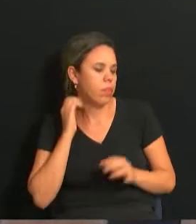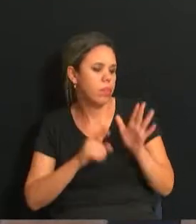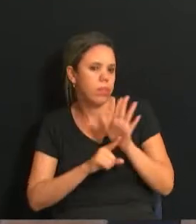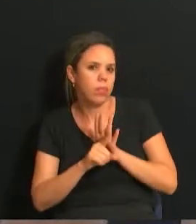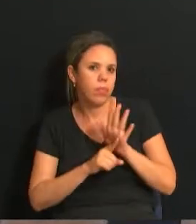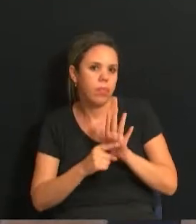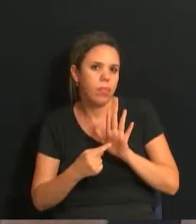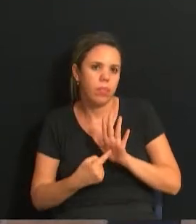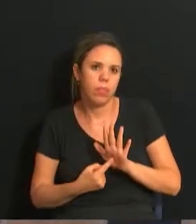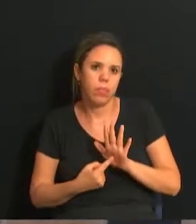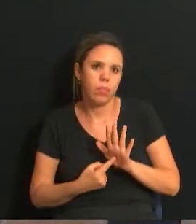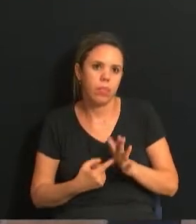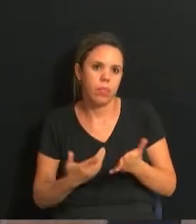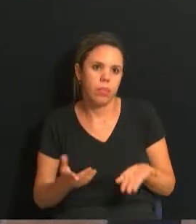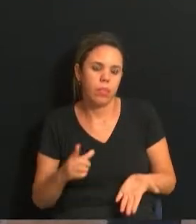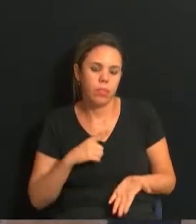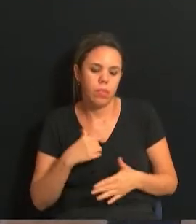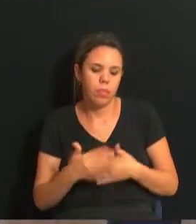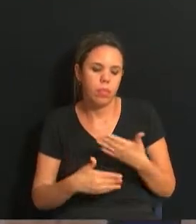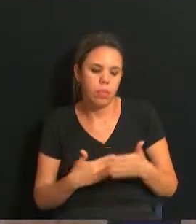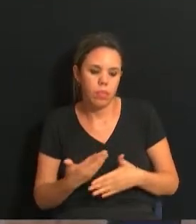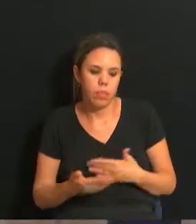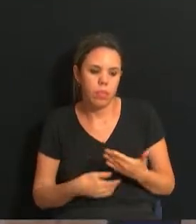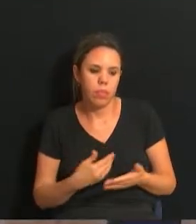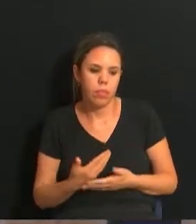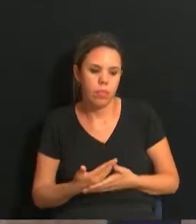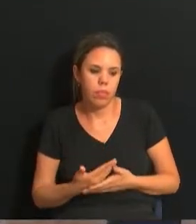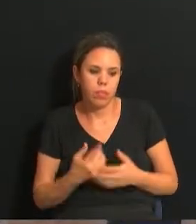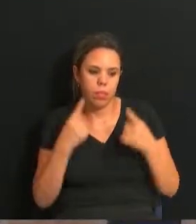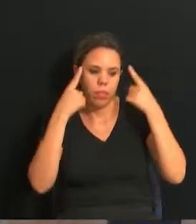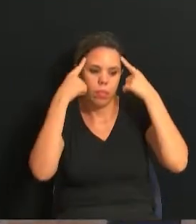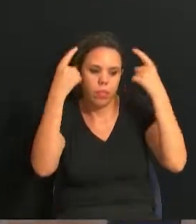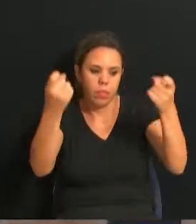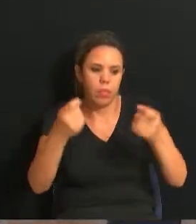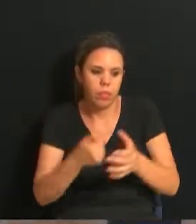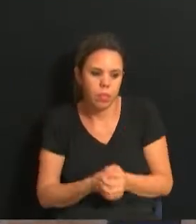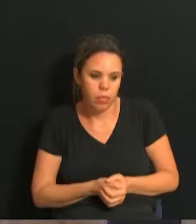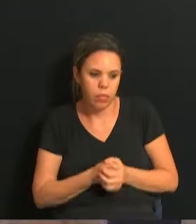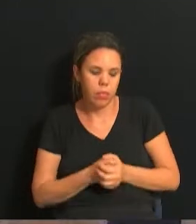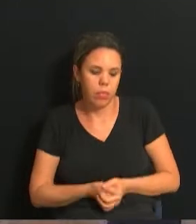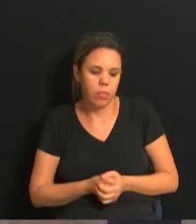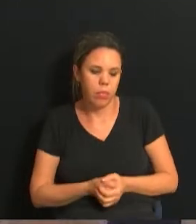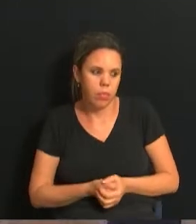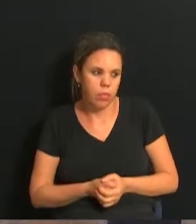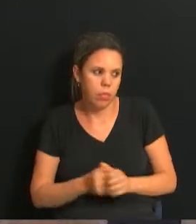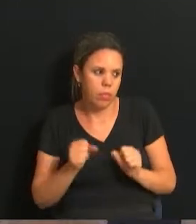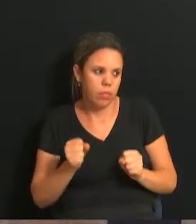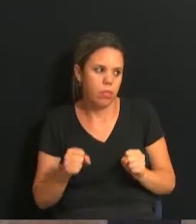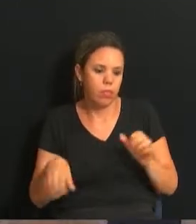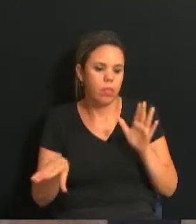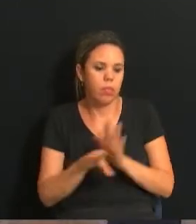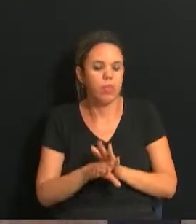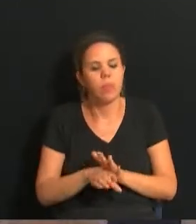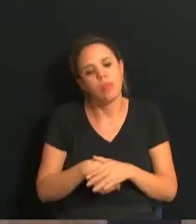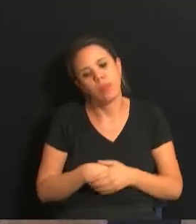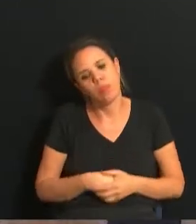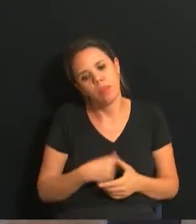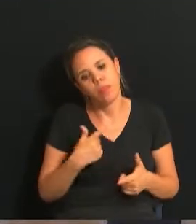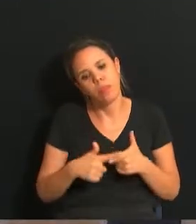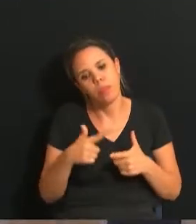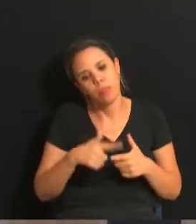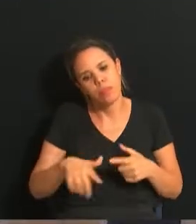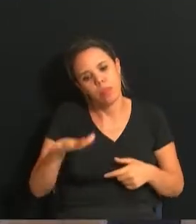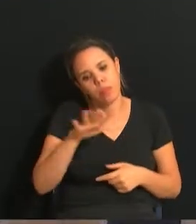que as agressões tendem a ficarem cada vez mais violentas e podendo chegar, então, nessa situação